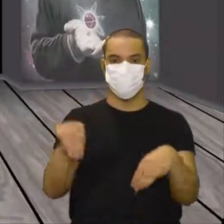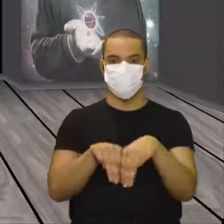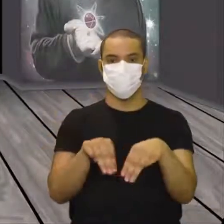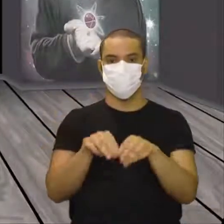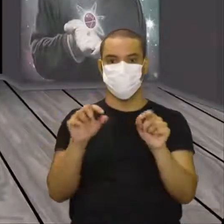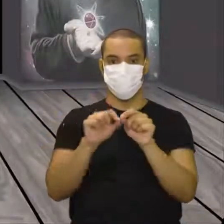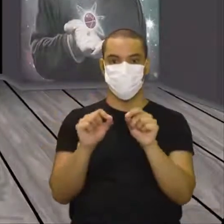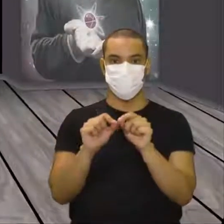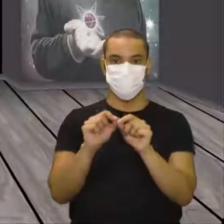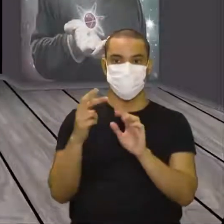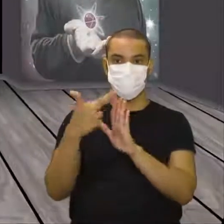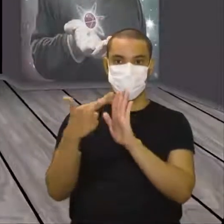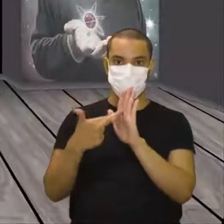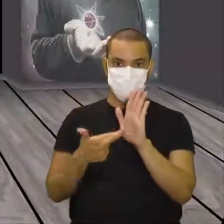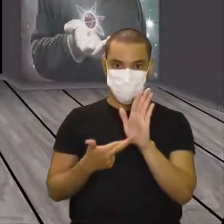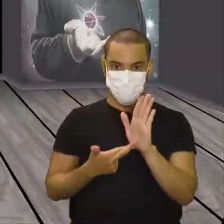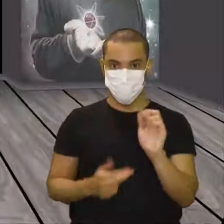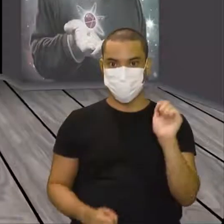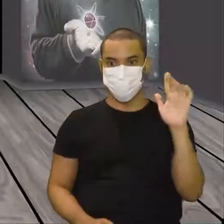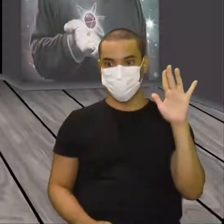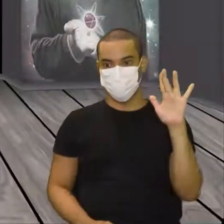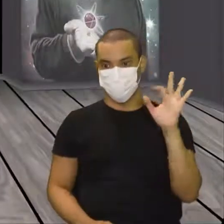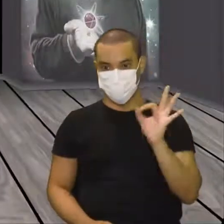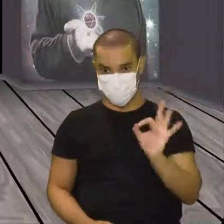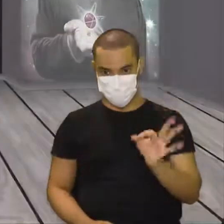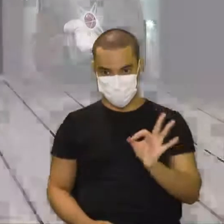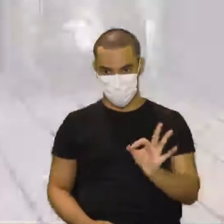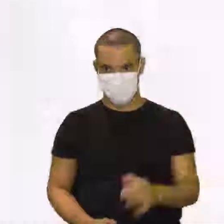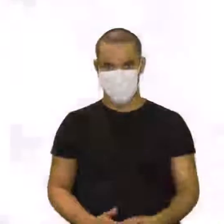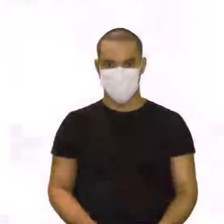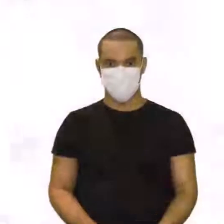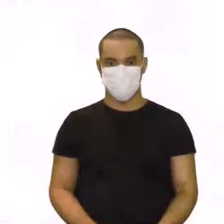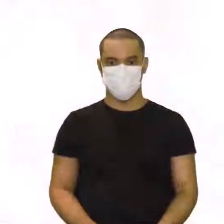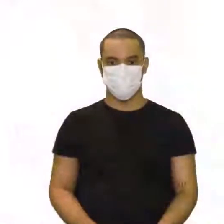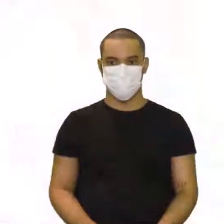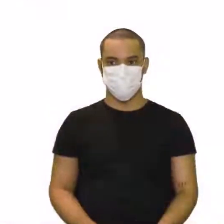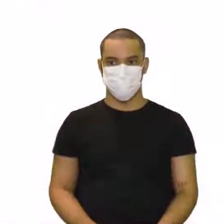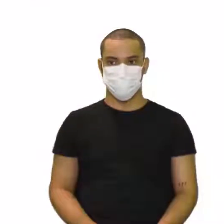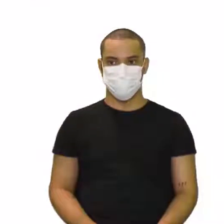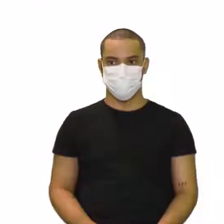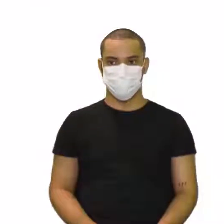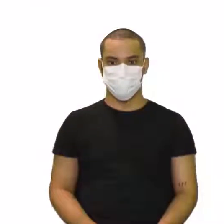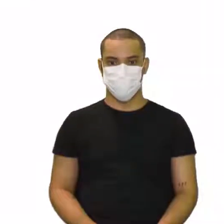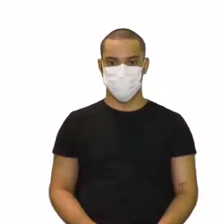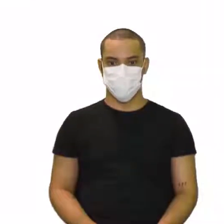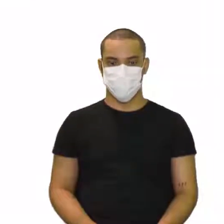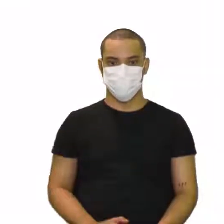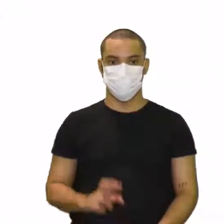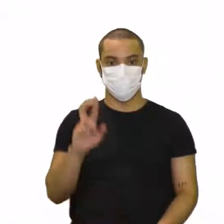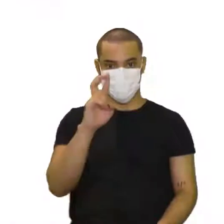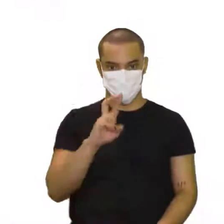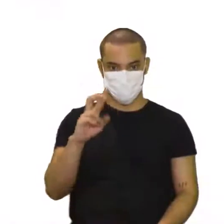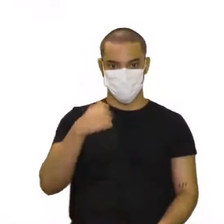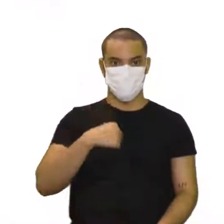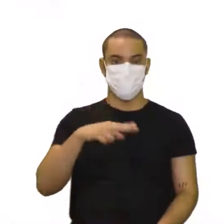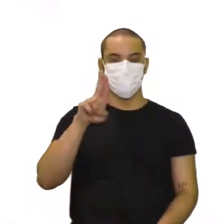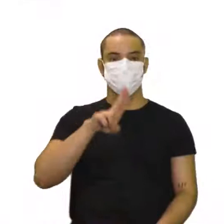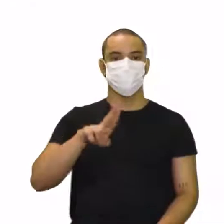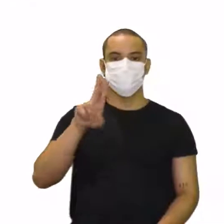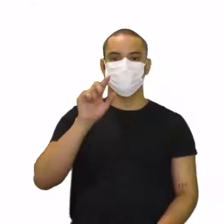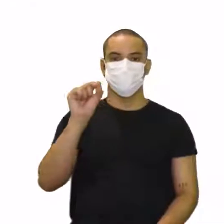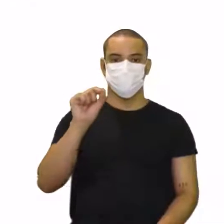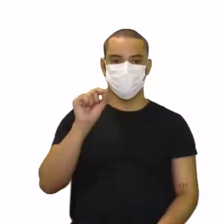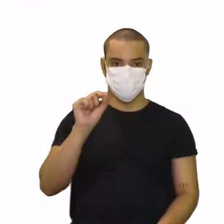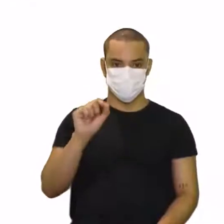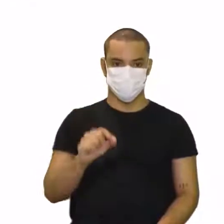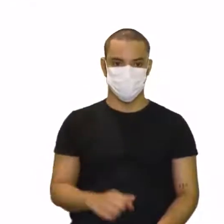vai fazer a regrinha da mão direita, certo? Então vamos lá. Continuando aí, Observe que eu vou usar isso aqui, ó, gente. Eu vou até